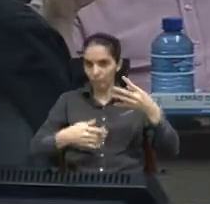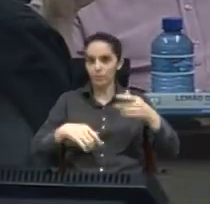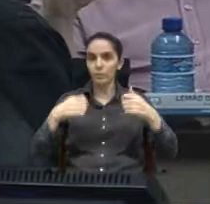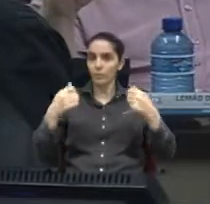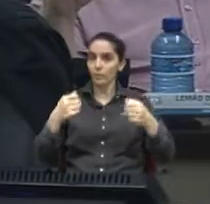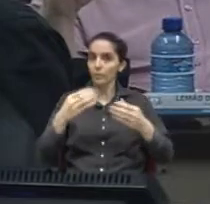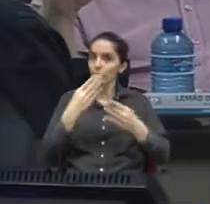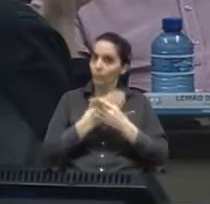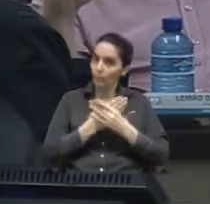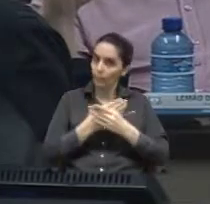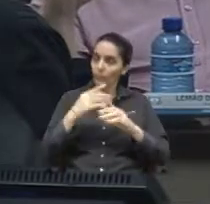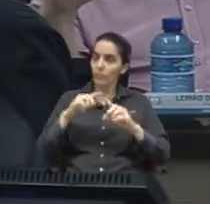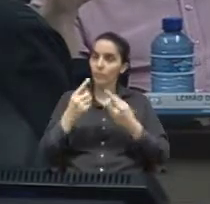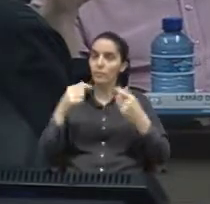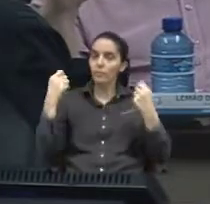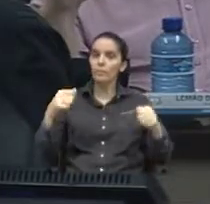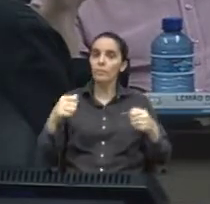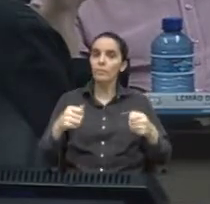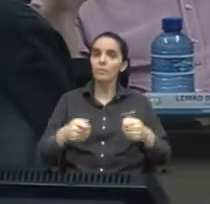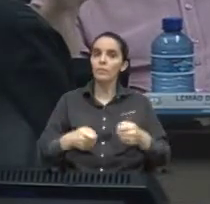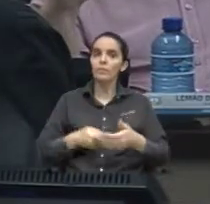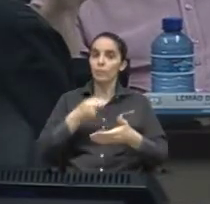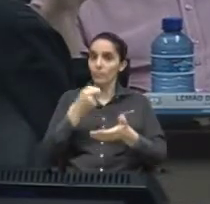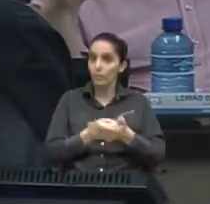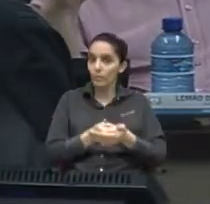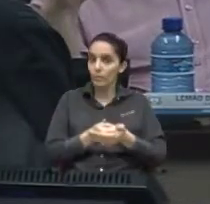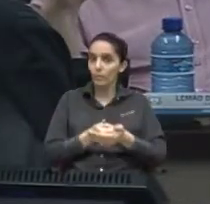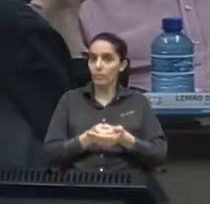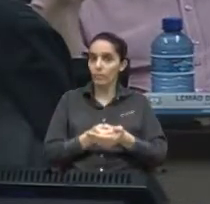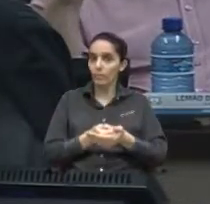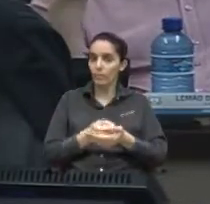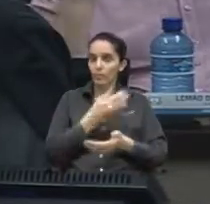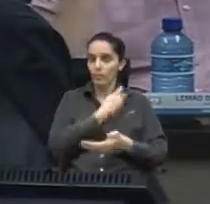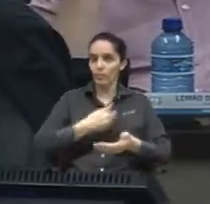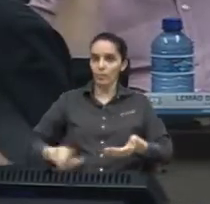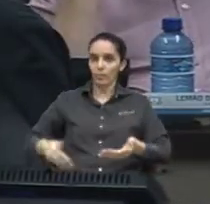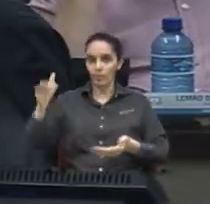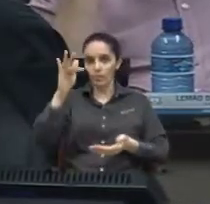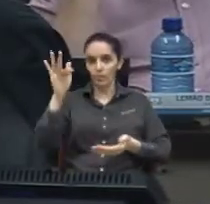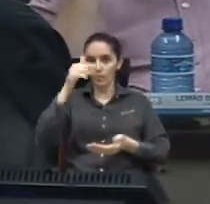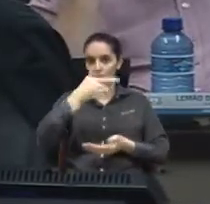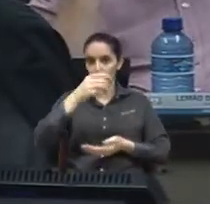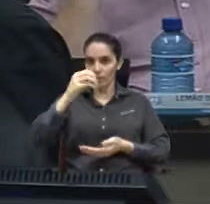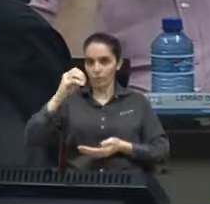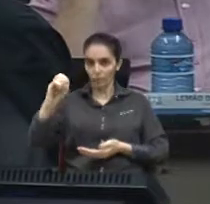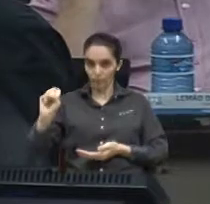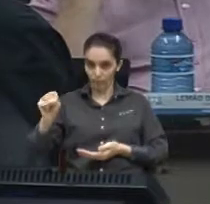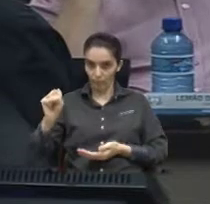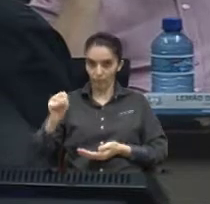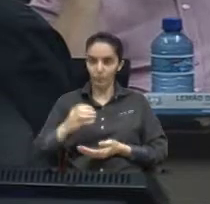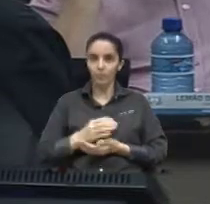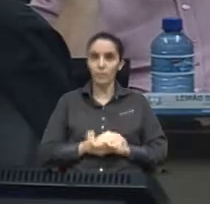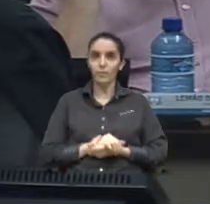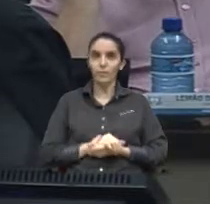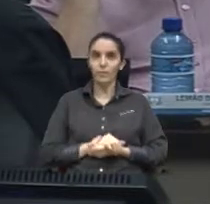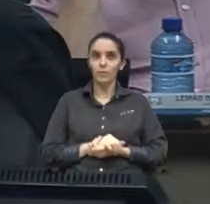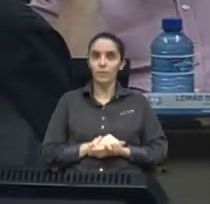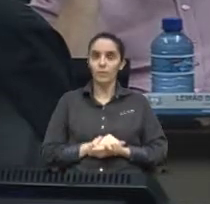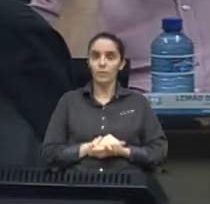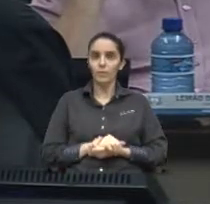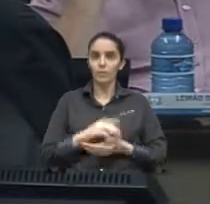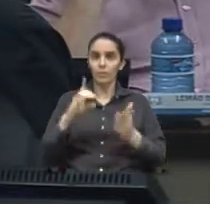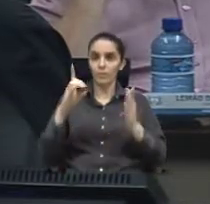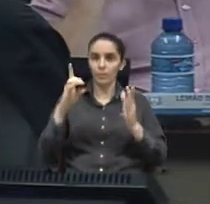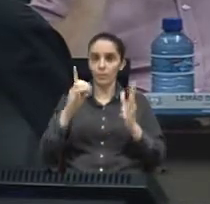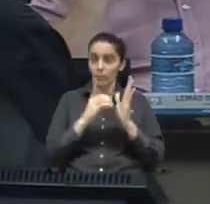precisamos reforçar que o governo federal, em 2008, por meio da promulgação do